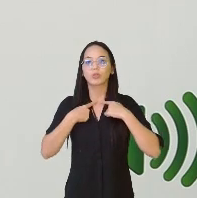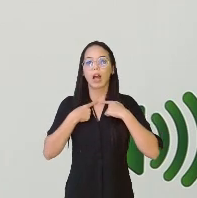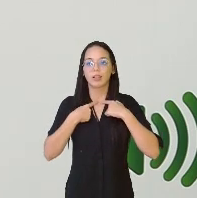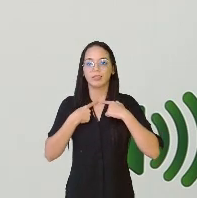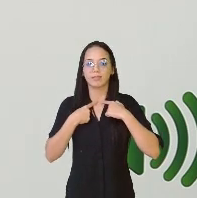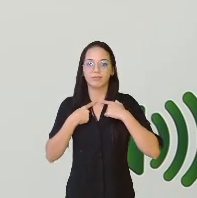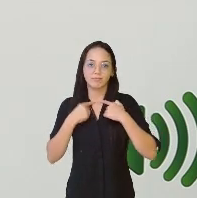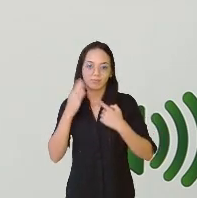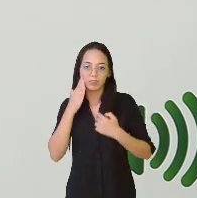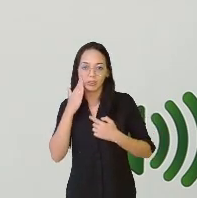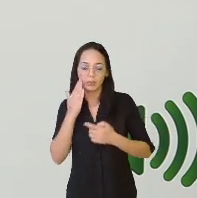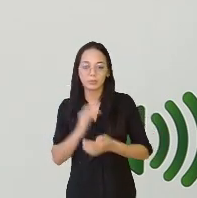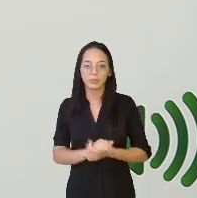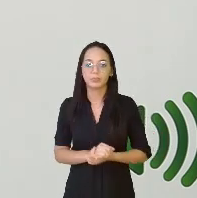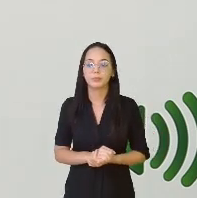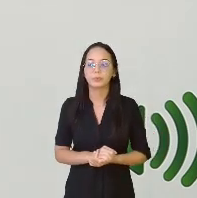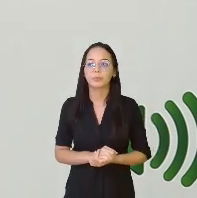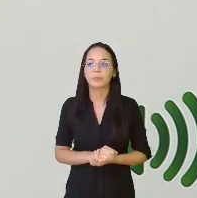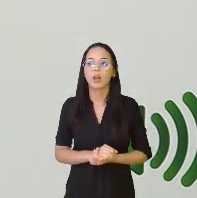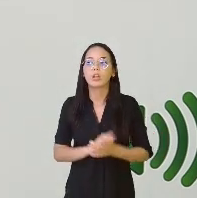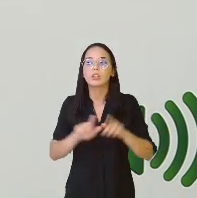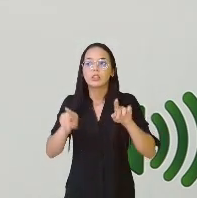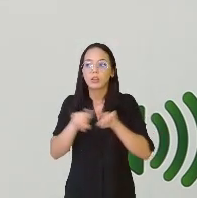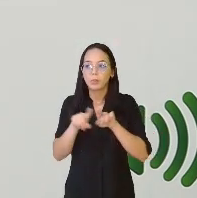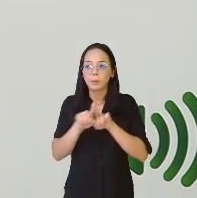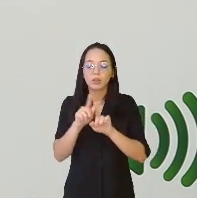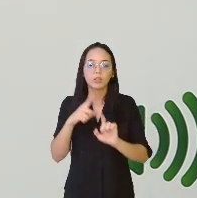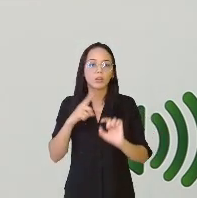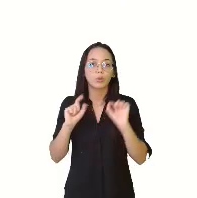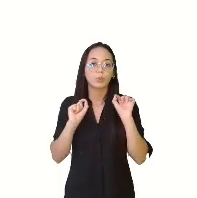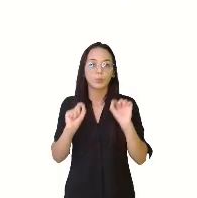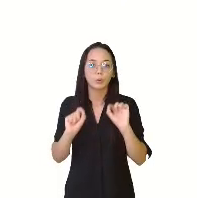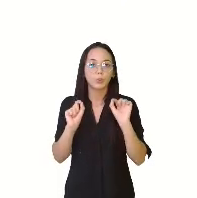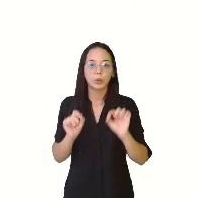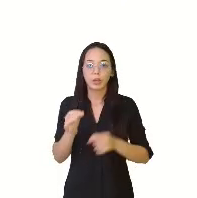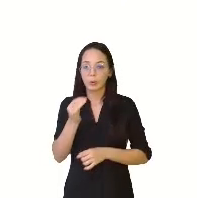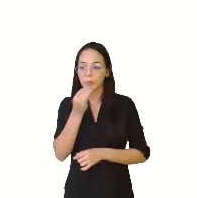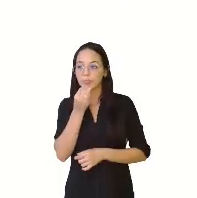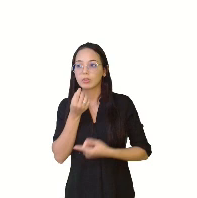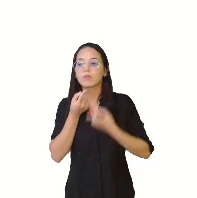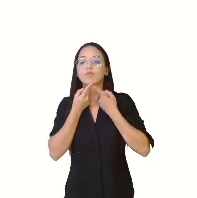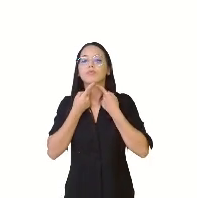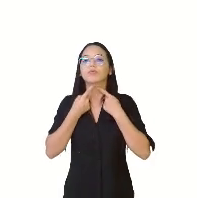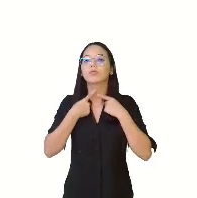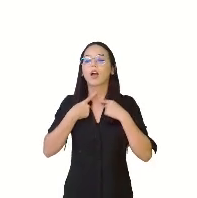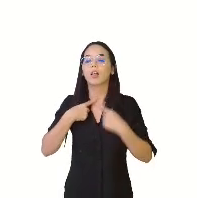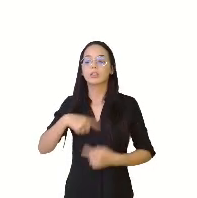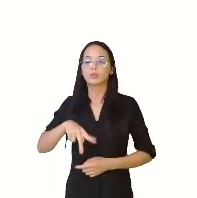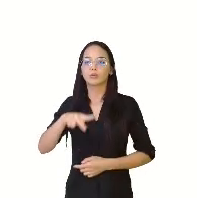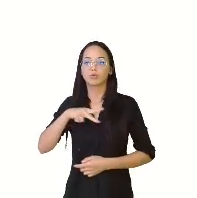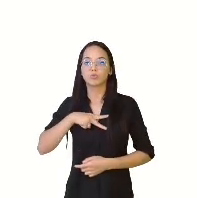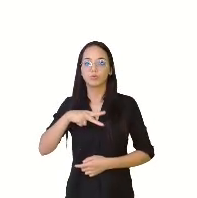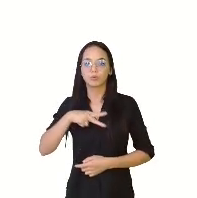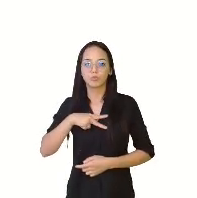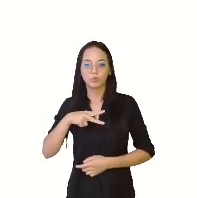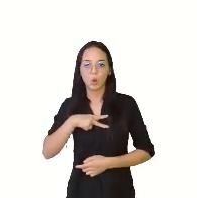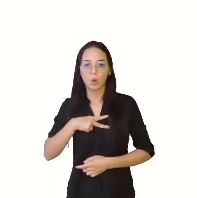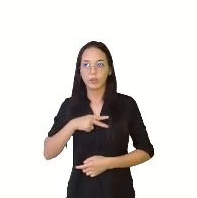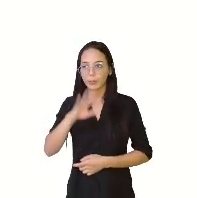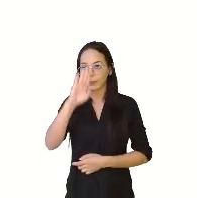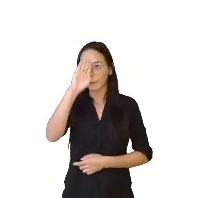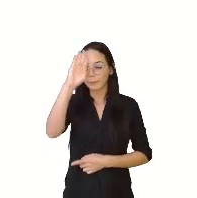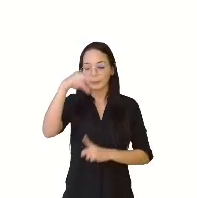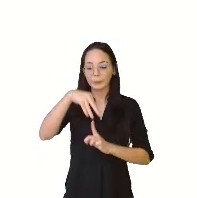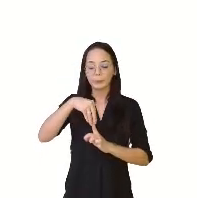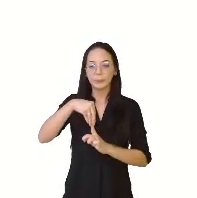funcionar ou não. Ele tem aqui a nossa vontade como